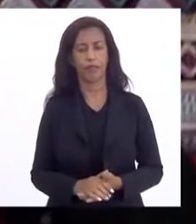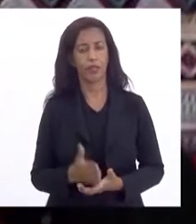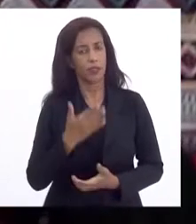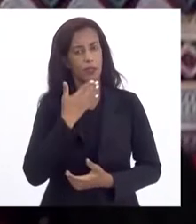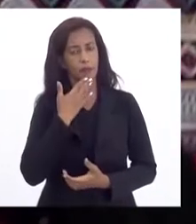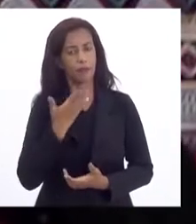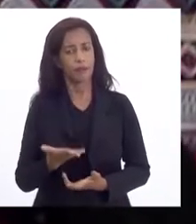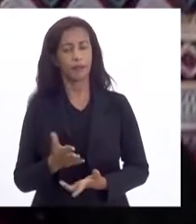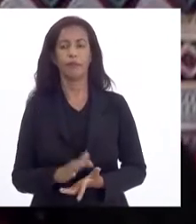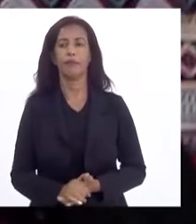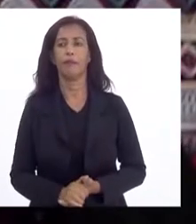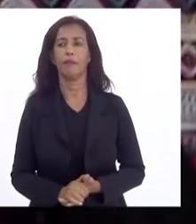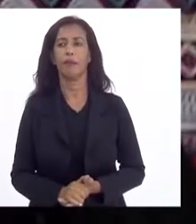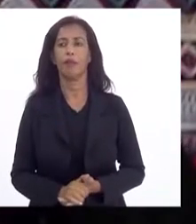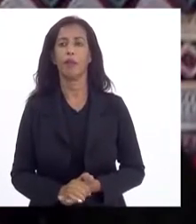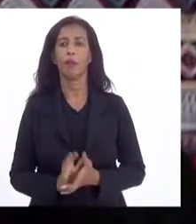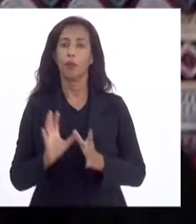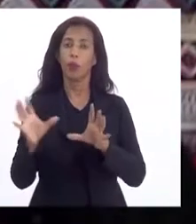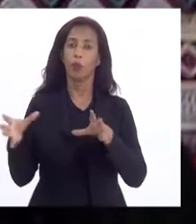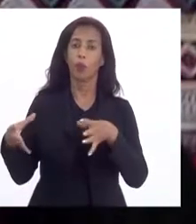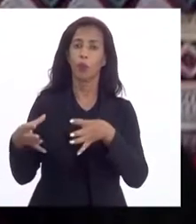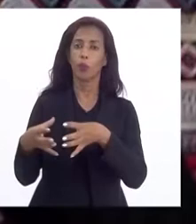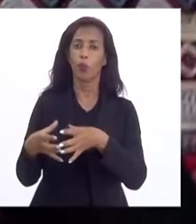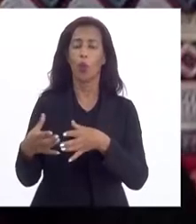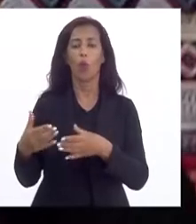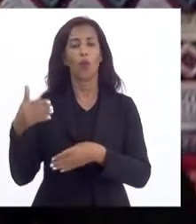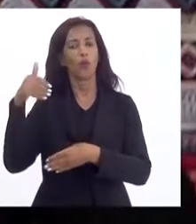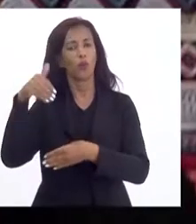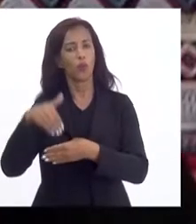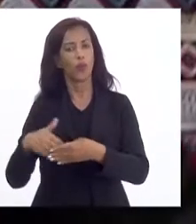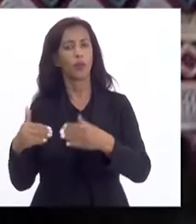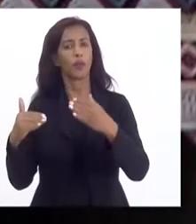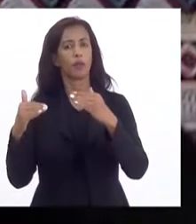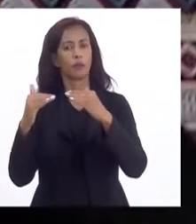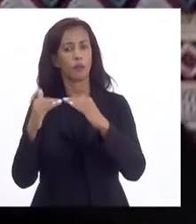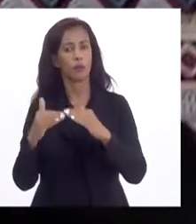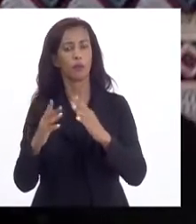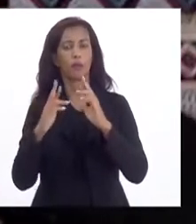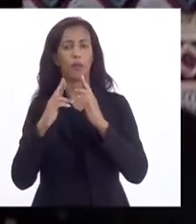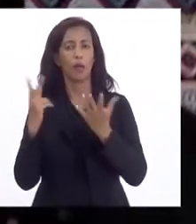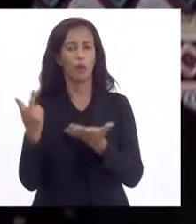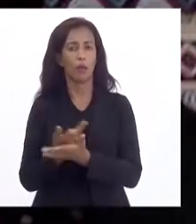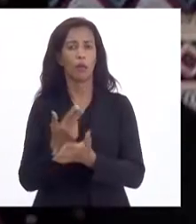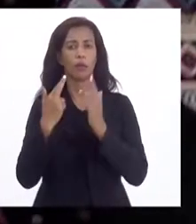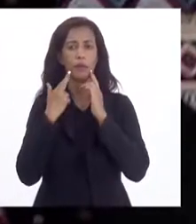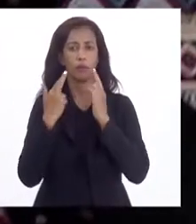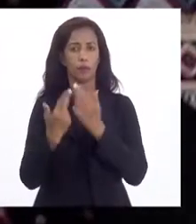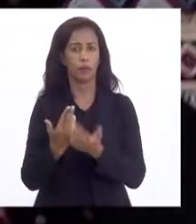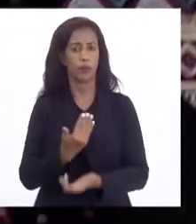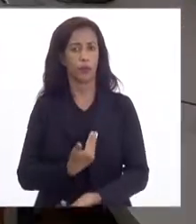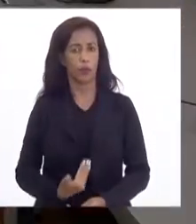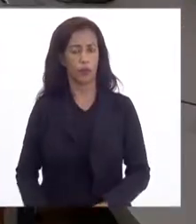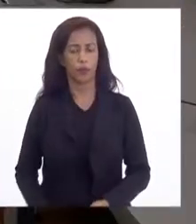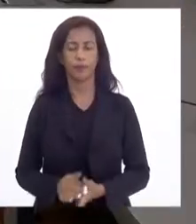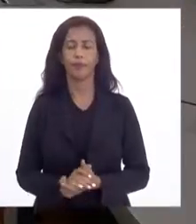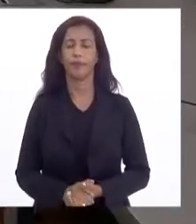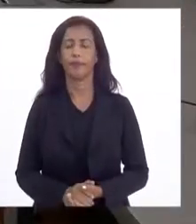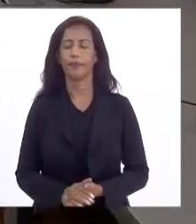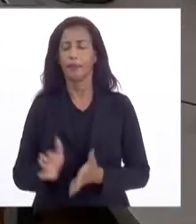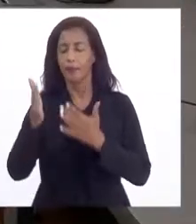proposição para o colegiado, votando favorável à realização da audiência. Obrigado,